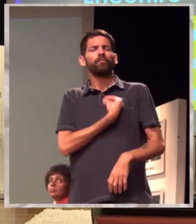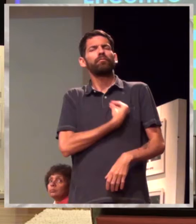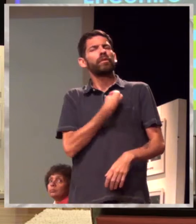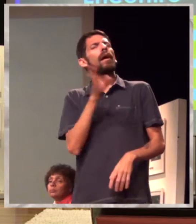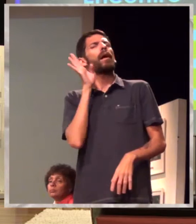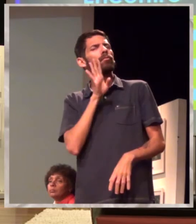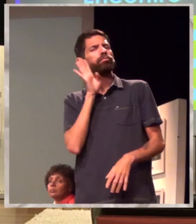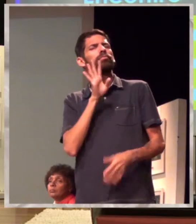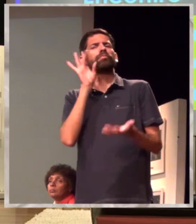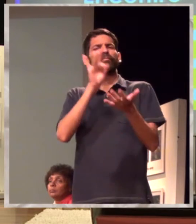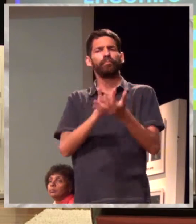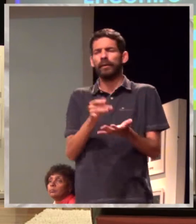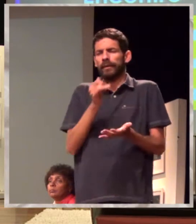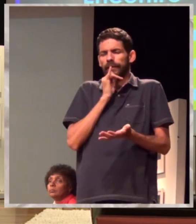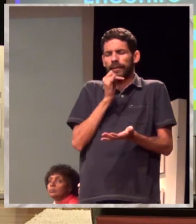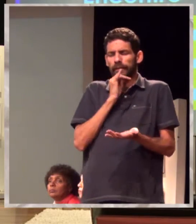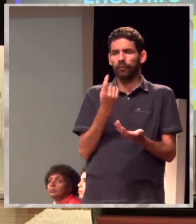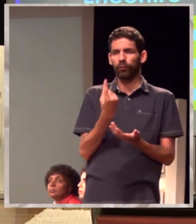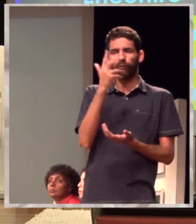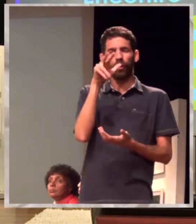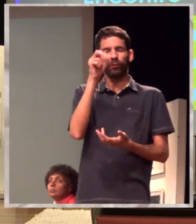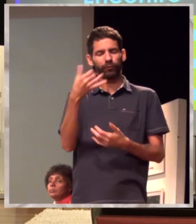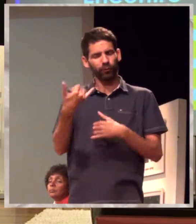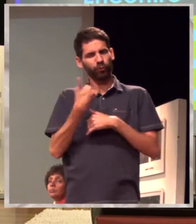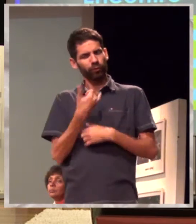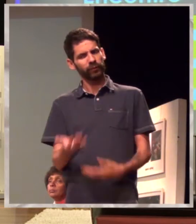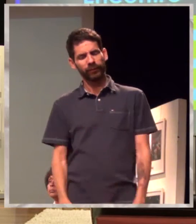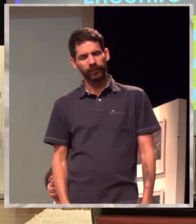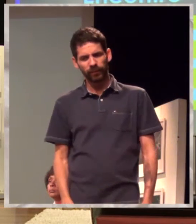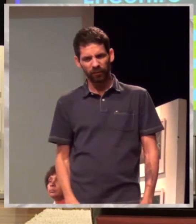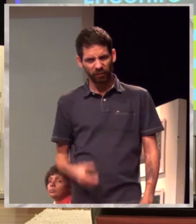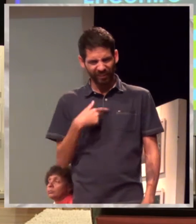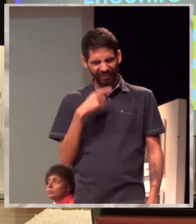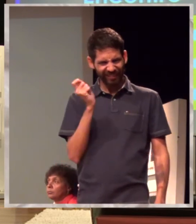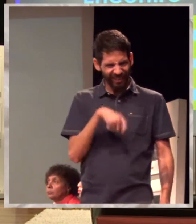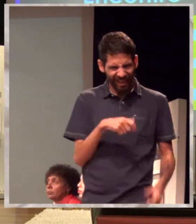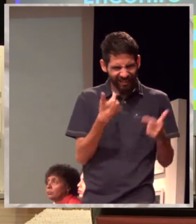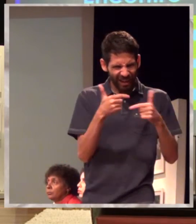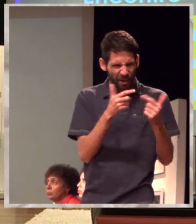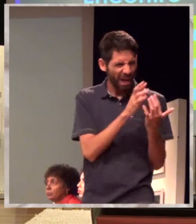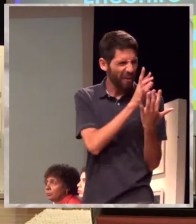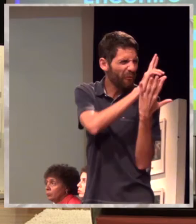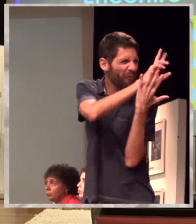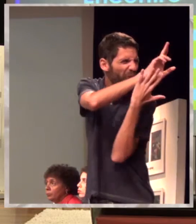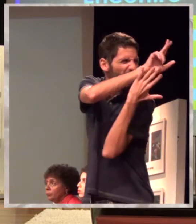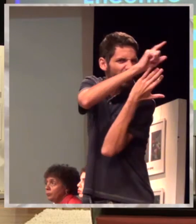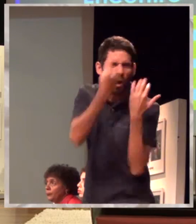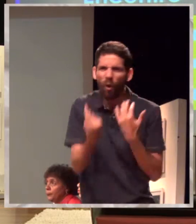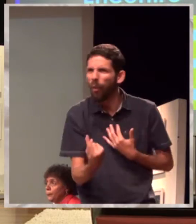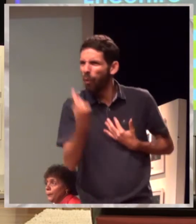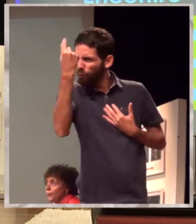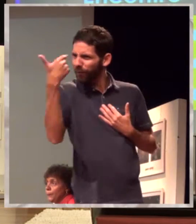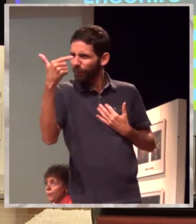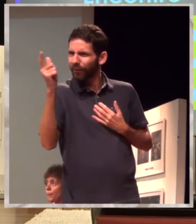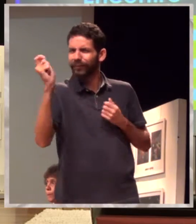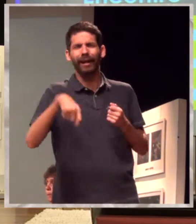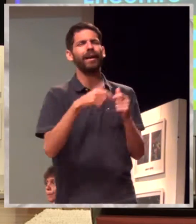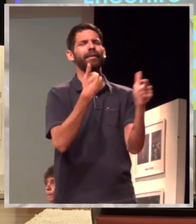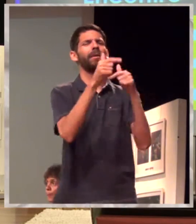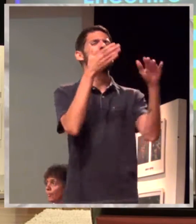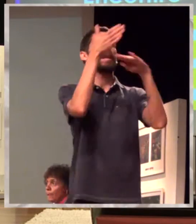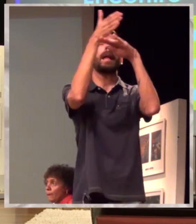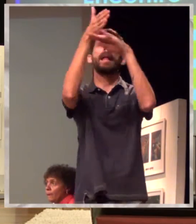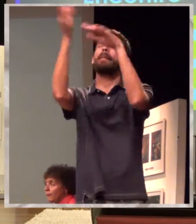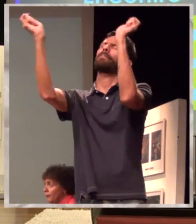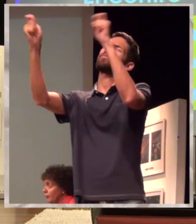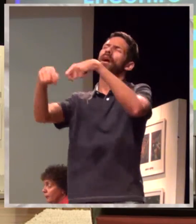muito legal. Por exemplo, o aluno dizer, então eu posso ser muitas coisas, eu não preciso ser só isso, eu posso ser muitas